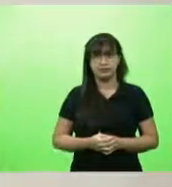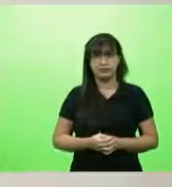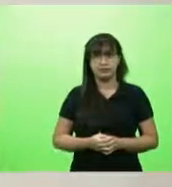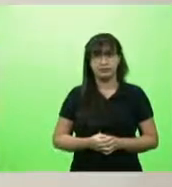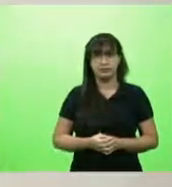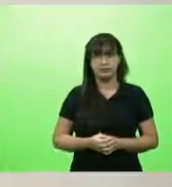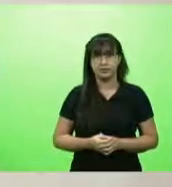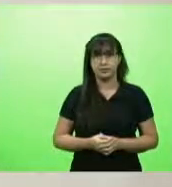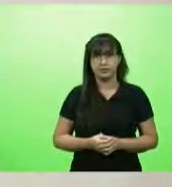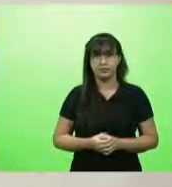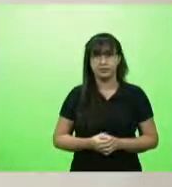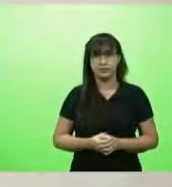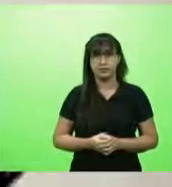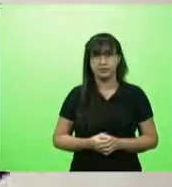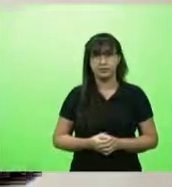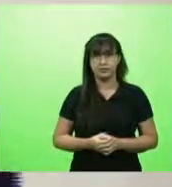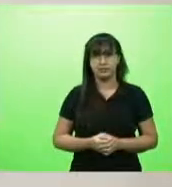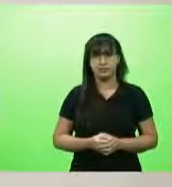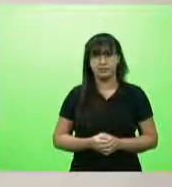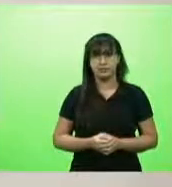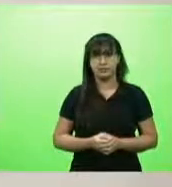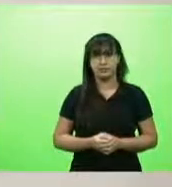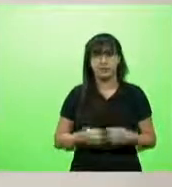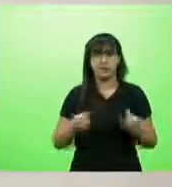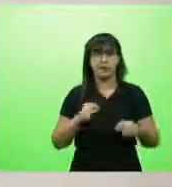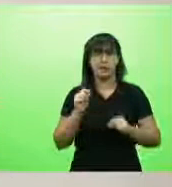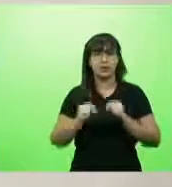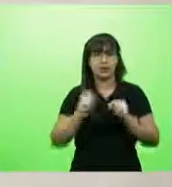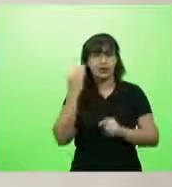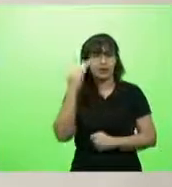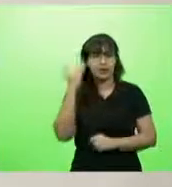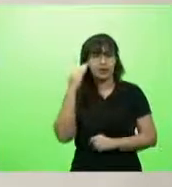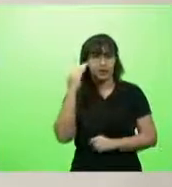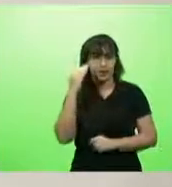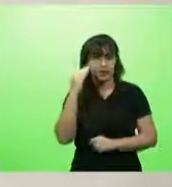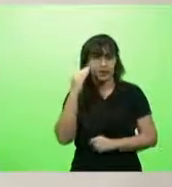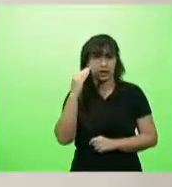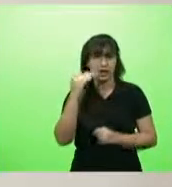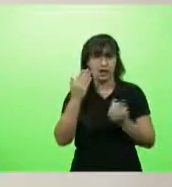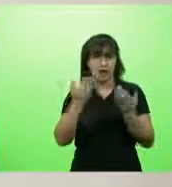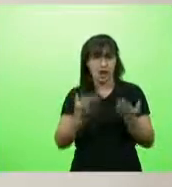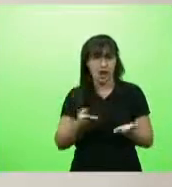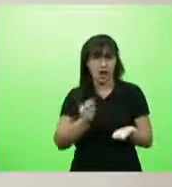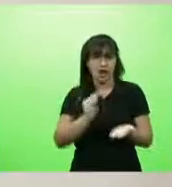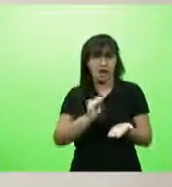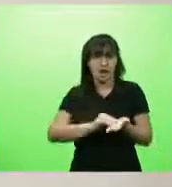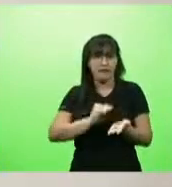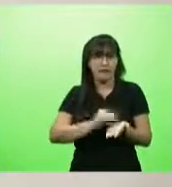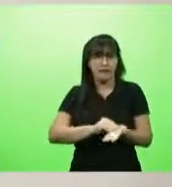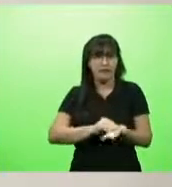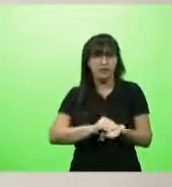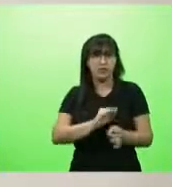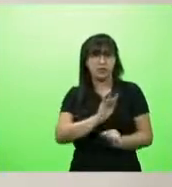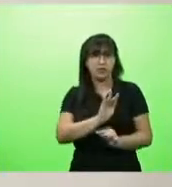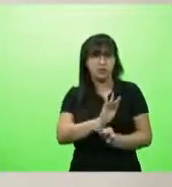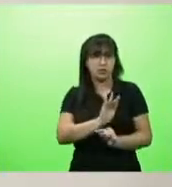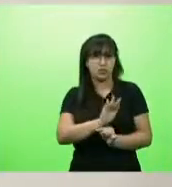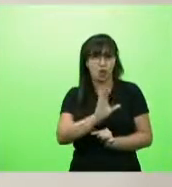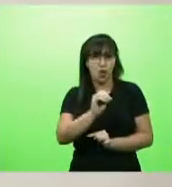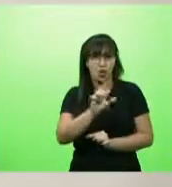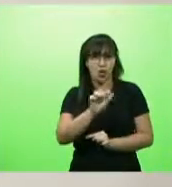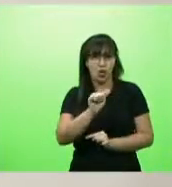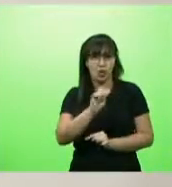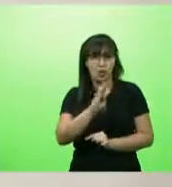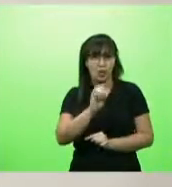Mais dois minutos para encerrar. Fosse entendido de outra forma, que essas faltas dos colaboradores nos dois últimos